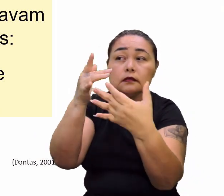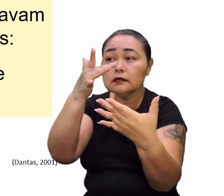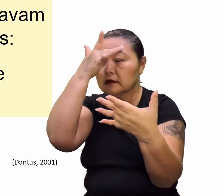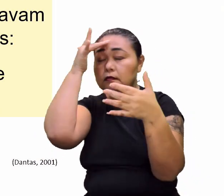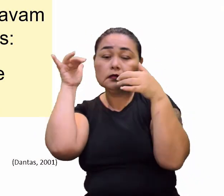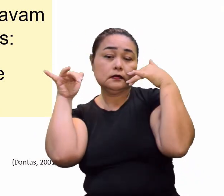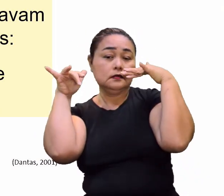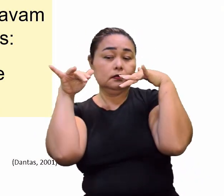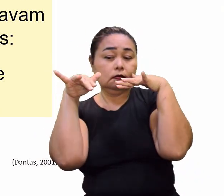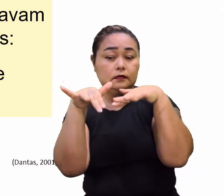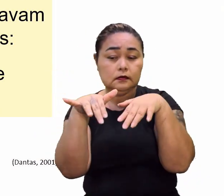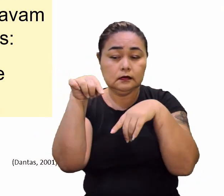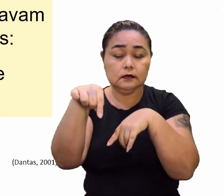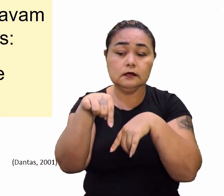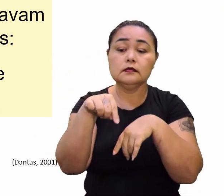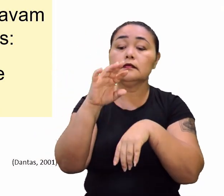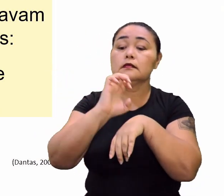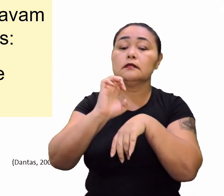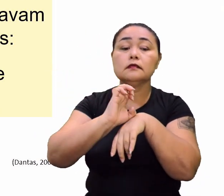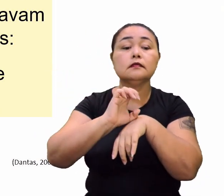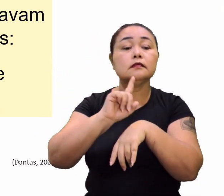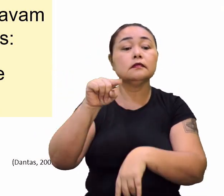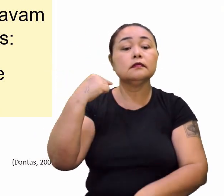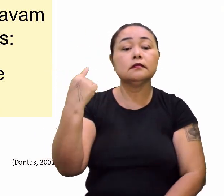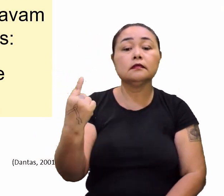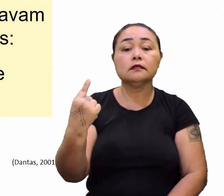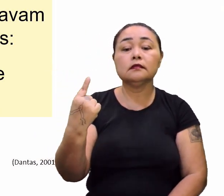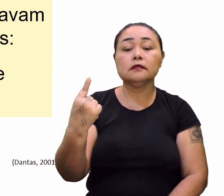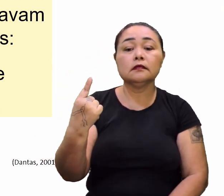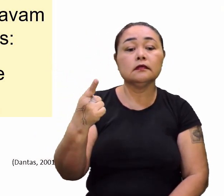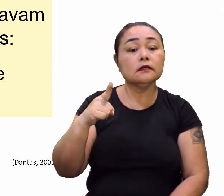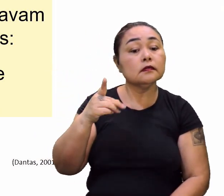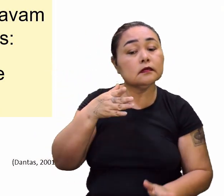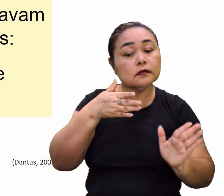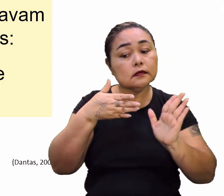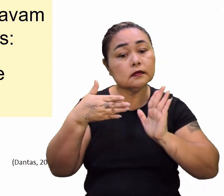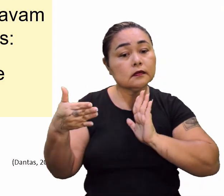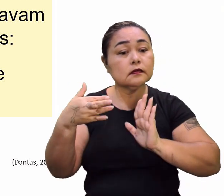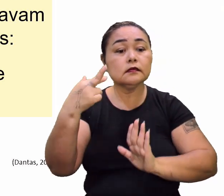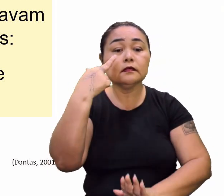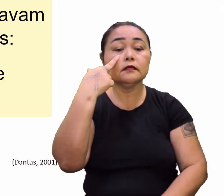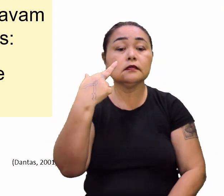de pessoas em direção ao nosso estado. Olha só, Rogério, então, nesse período,